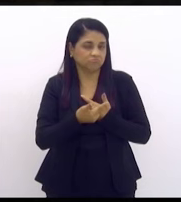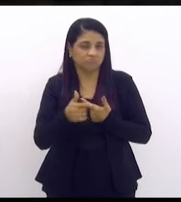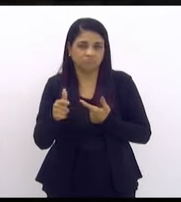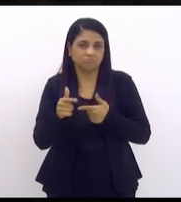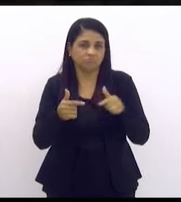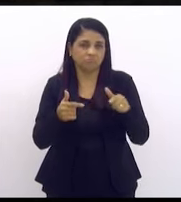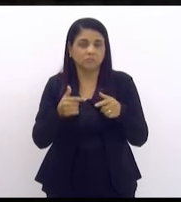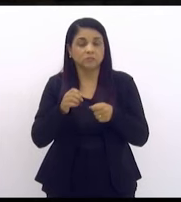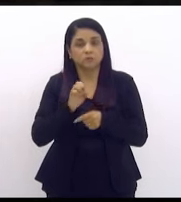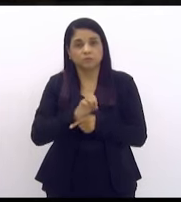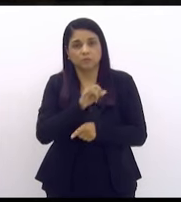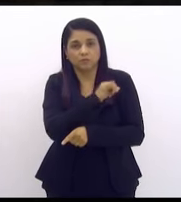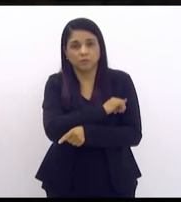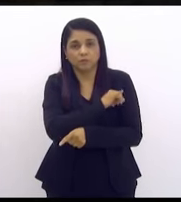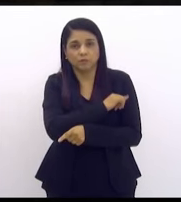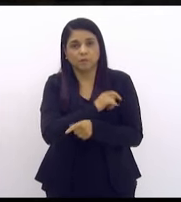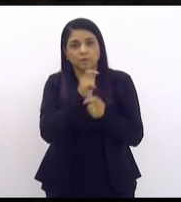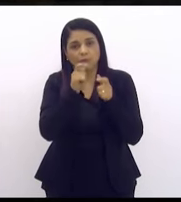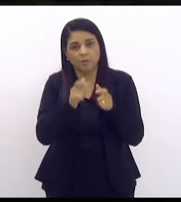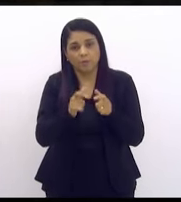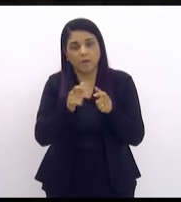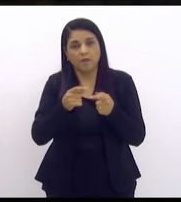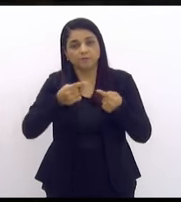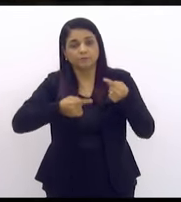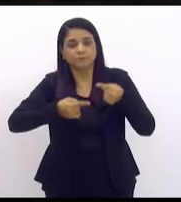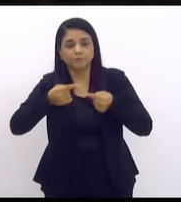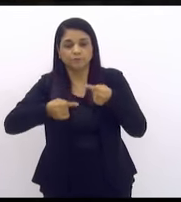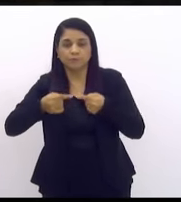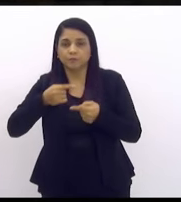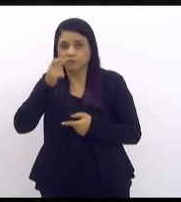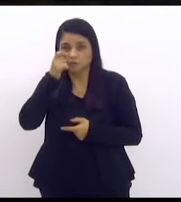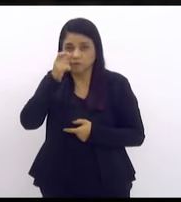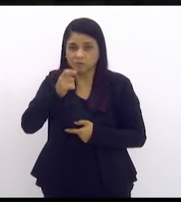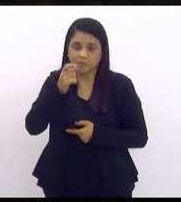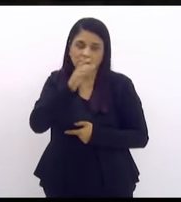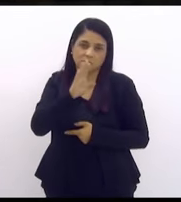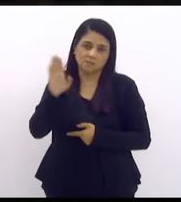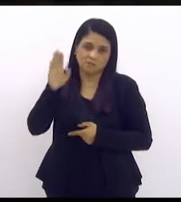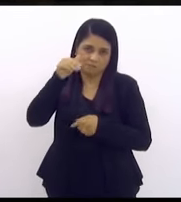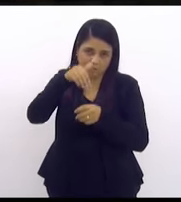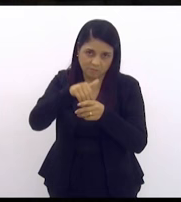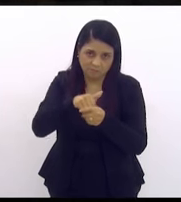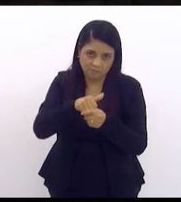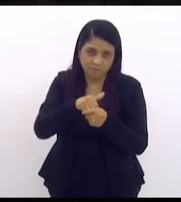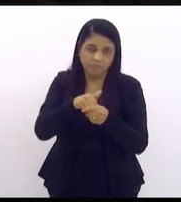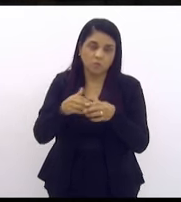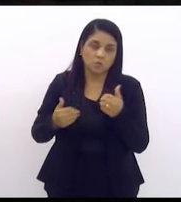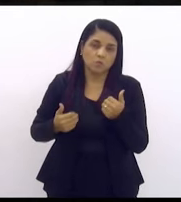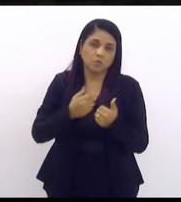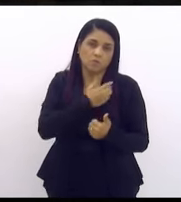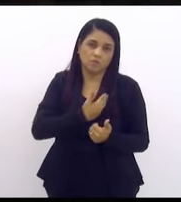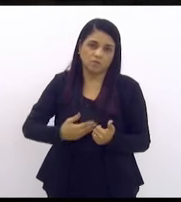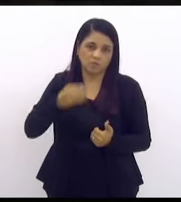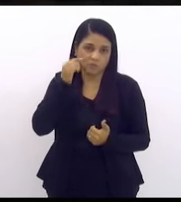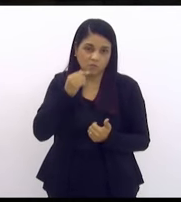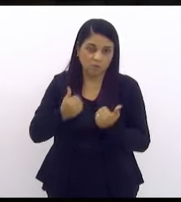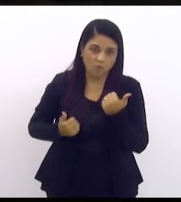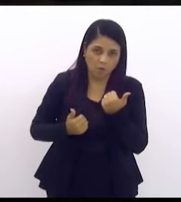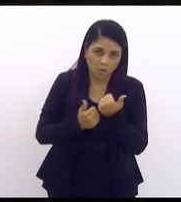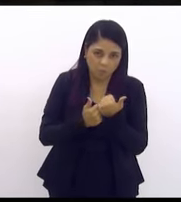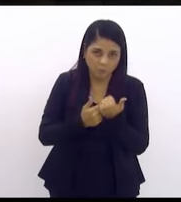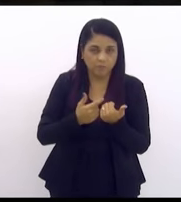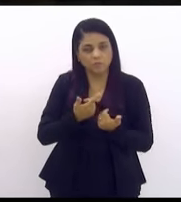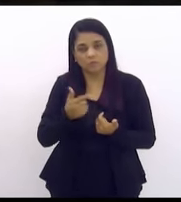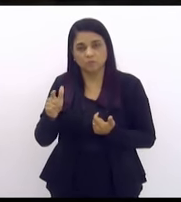Janeiro, como um lugar de disputa dos interesses eleitorais do governador Cláudio Castro com os seus apoiadores. Então, povo de Petrópolis, não